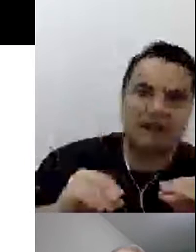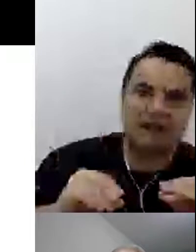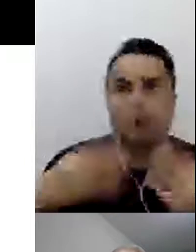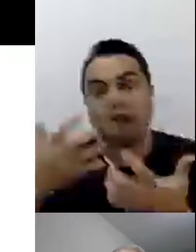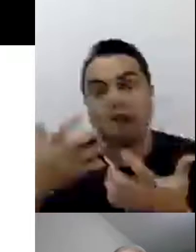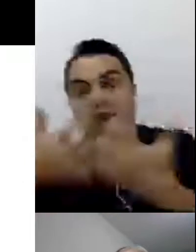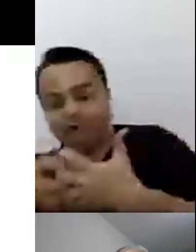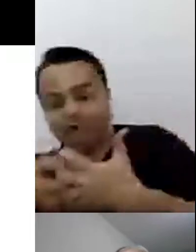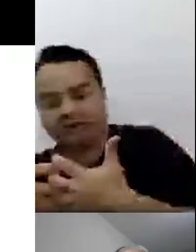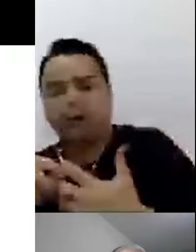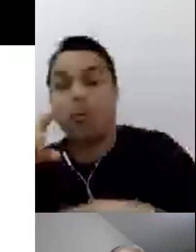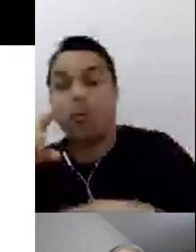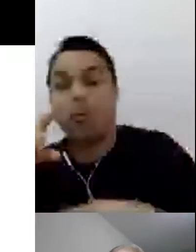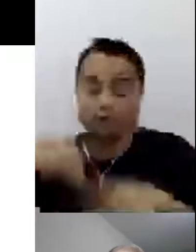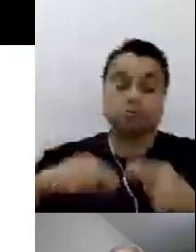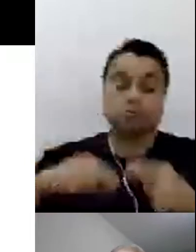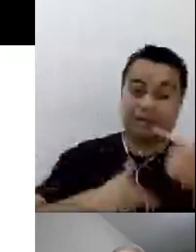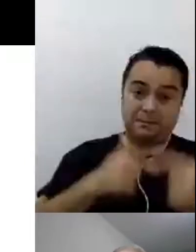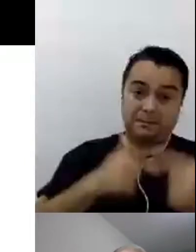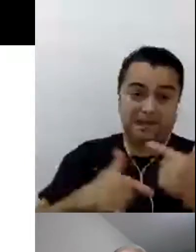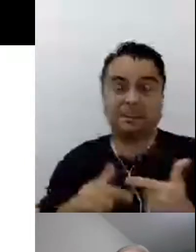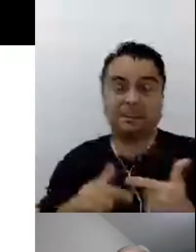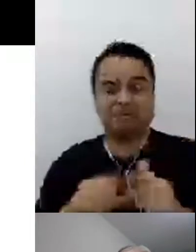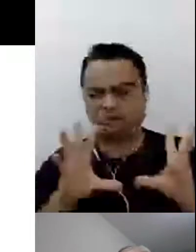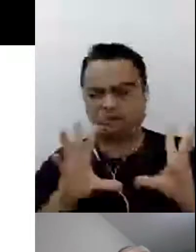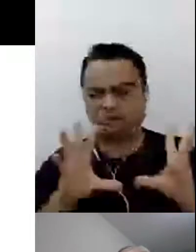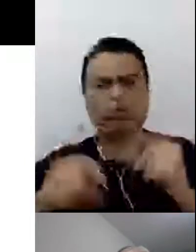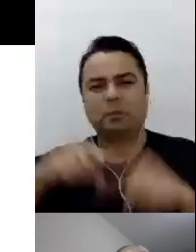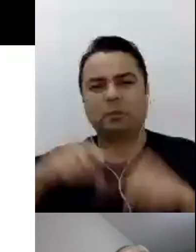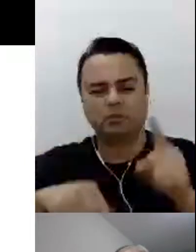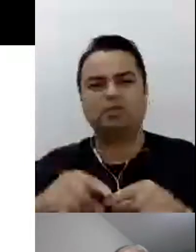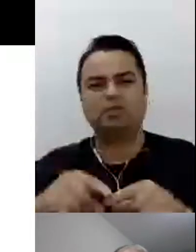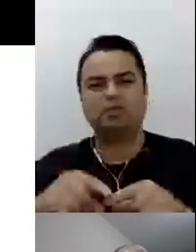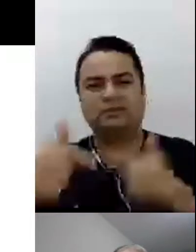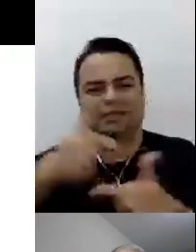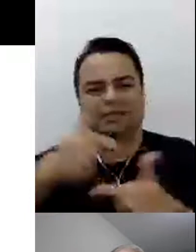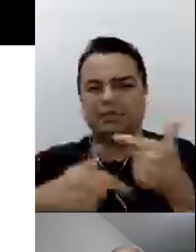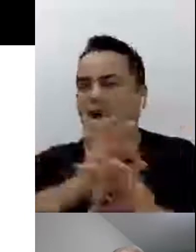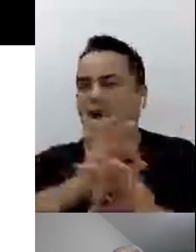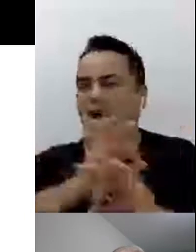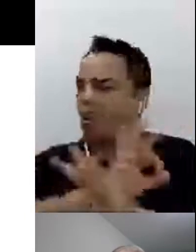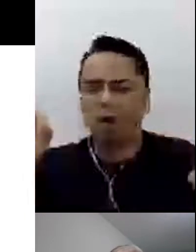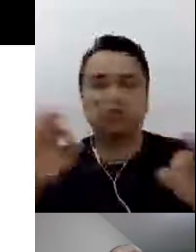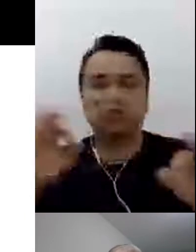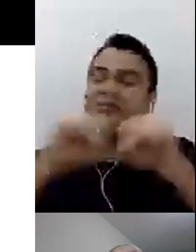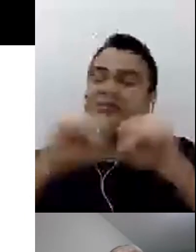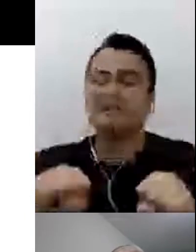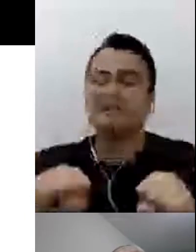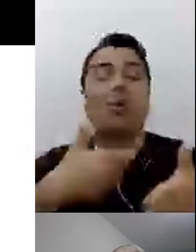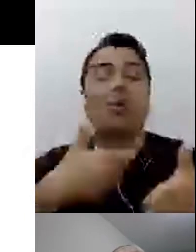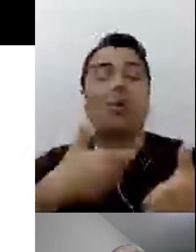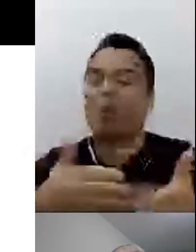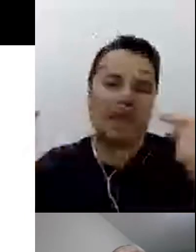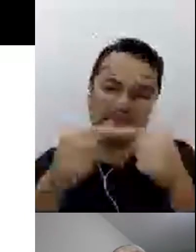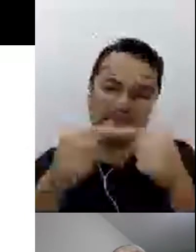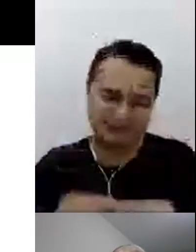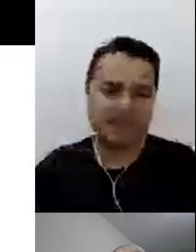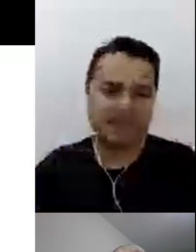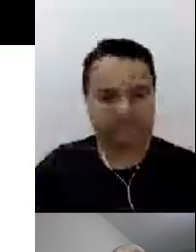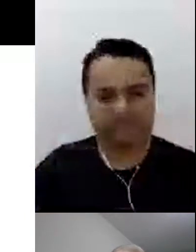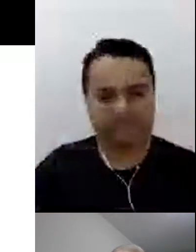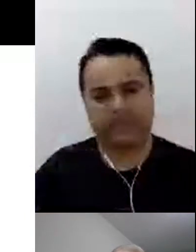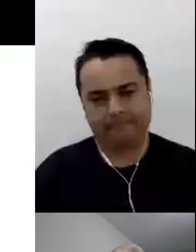fazendo todo o produto trabalhar de forma ótima em qualquer sistema que ele esteja aplicado.